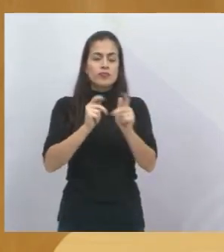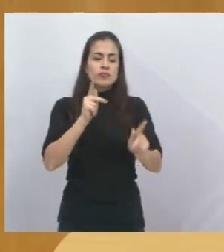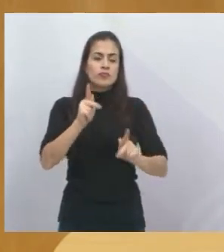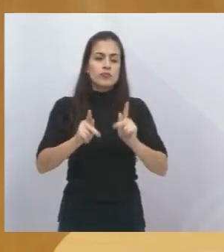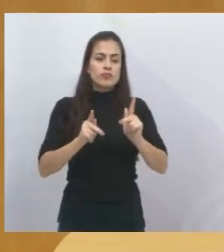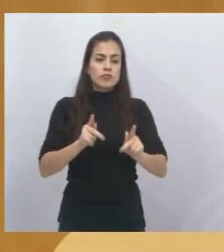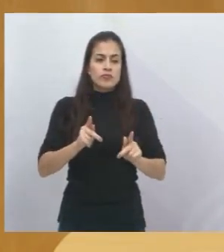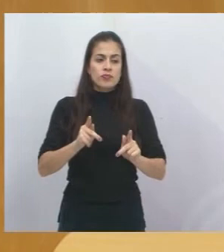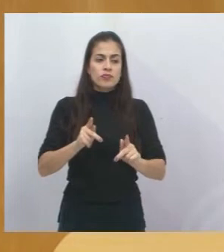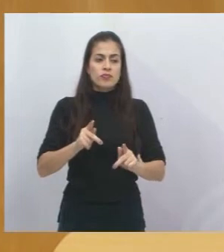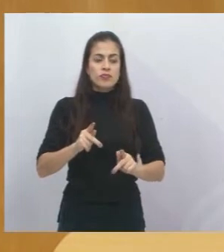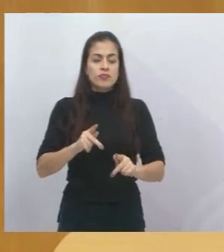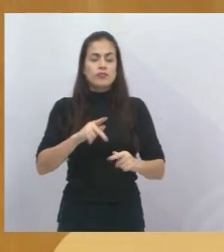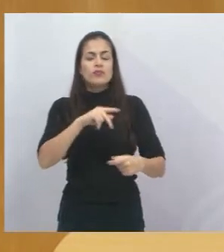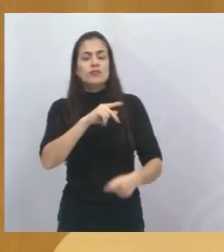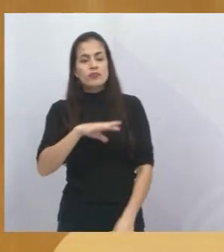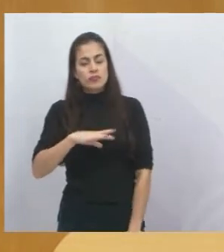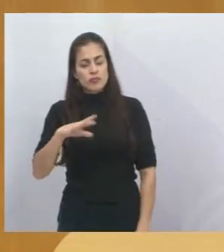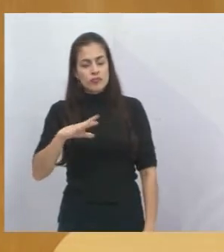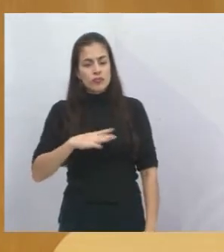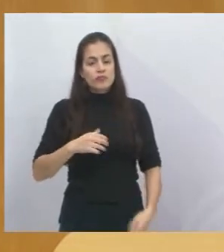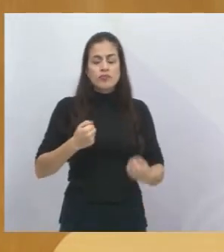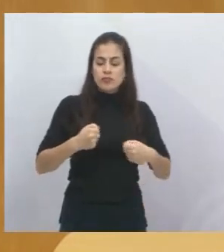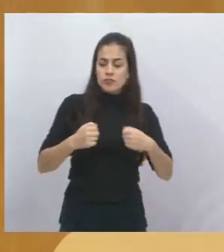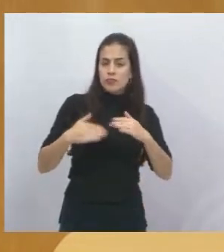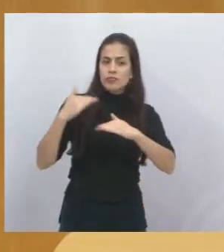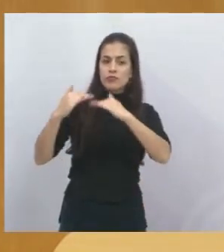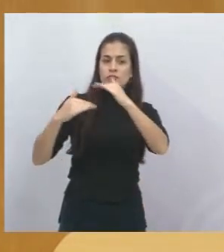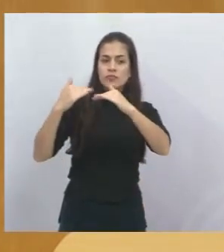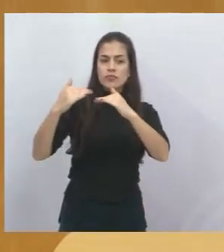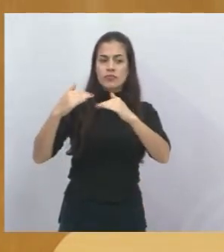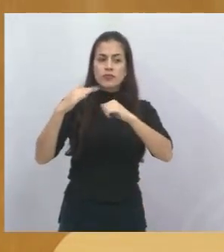crescer, a cidade merece o nosso apoio, o nosso carinho.